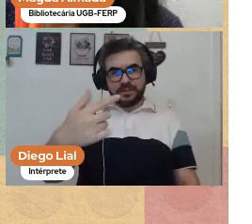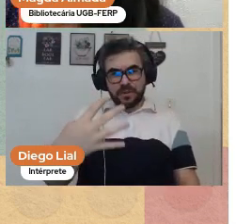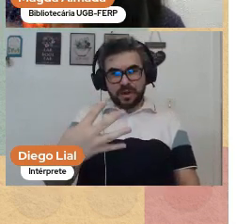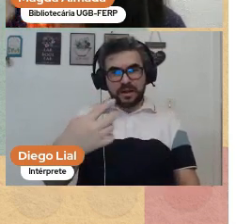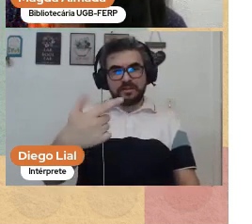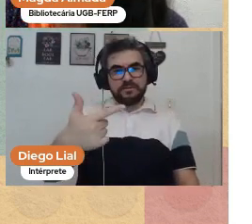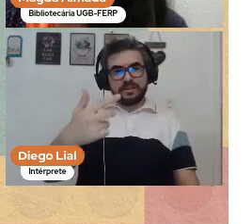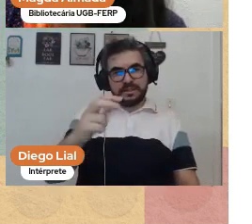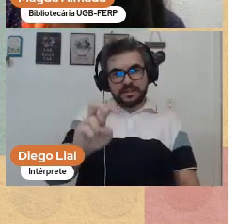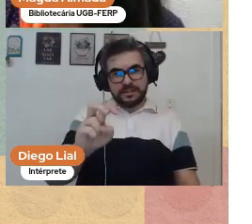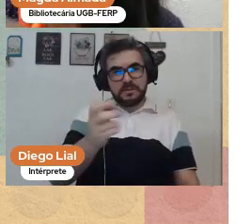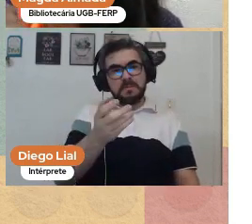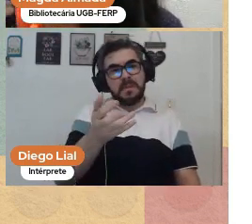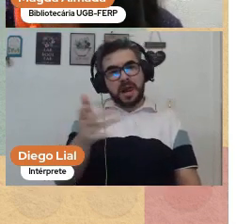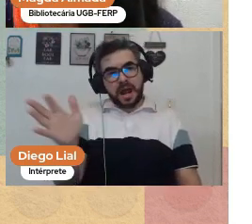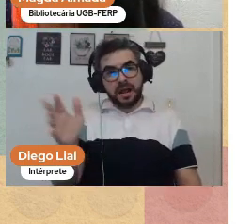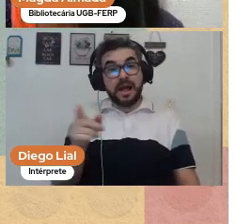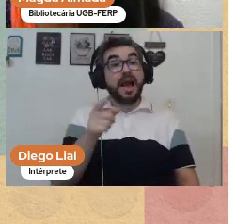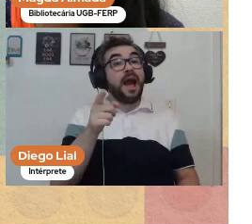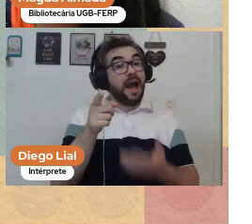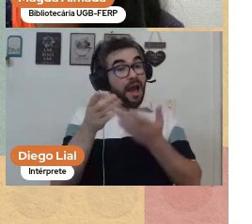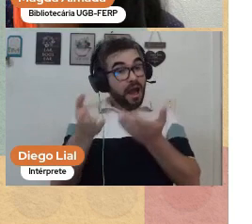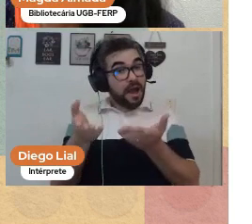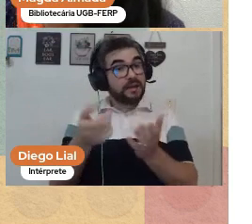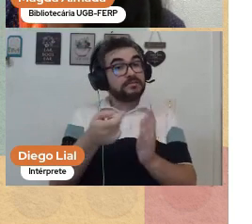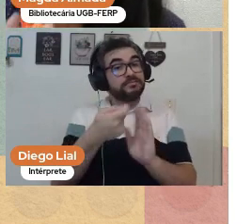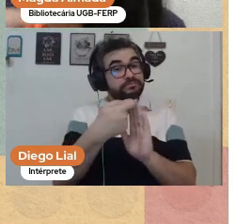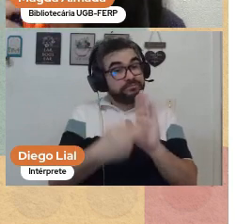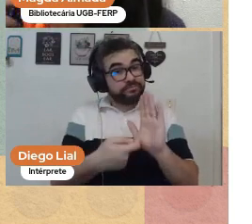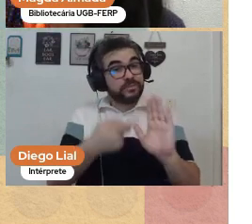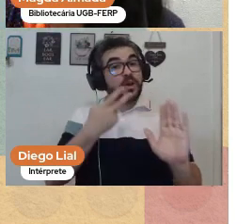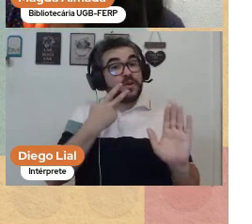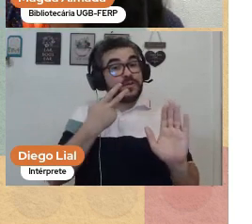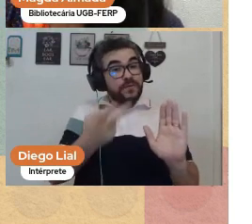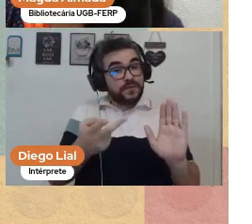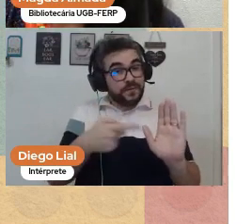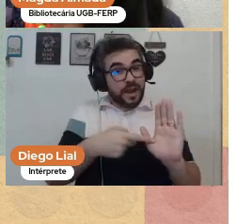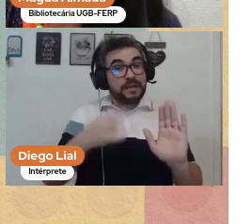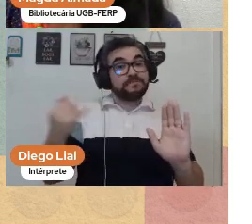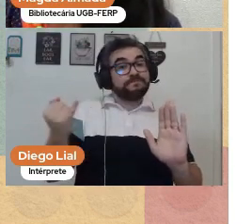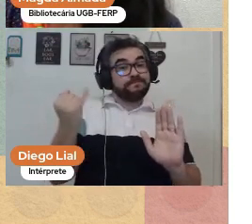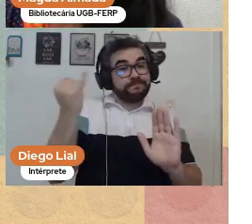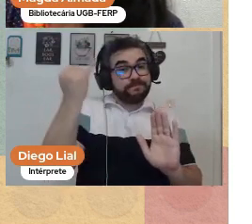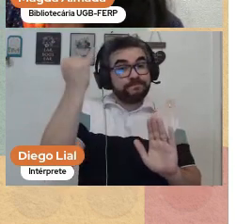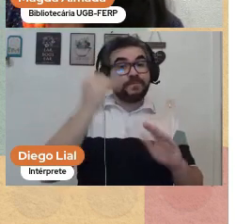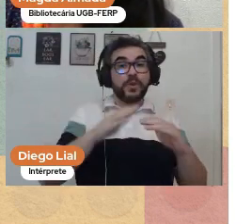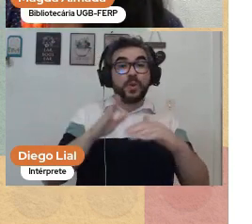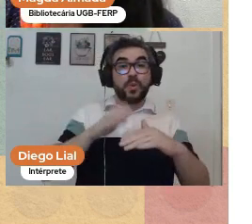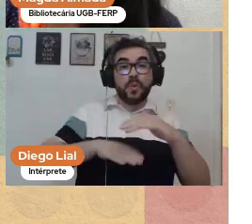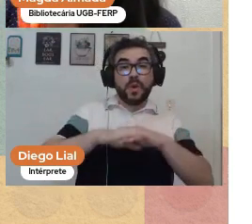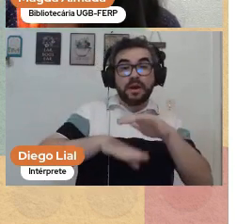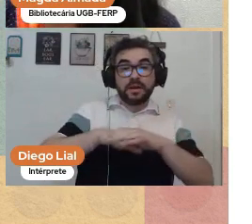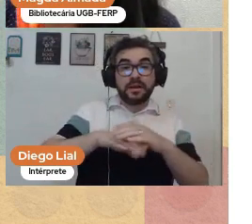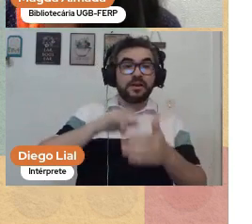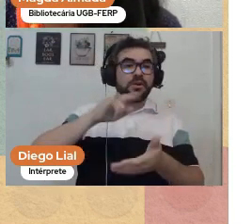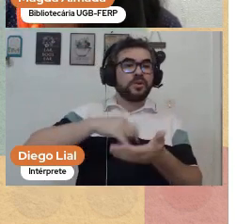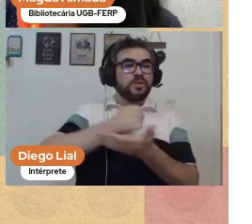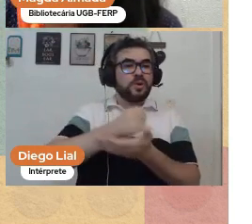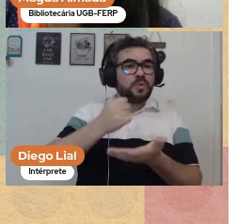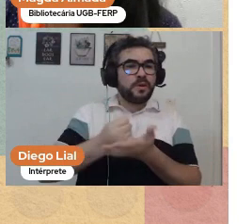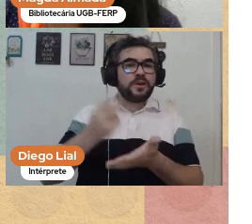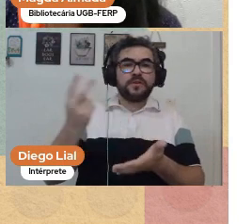documento com valor histórico, com valor nacional, com valor artístico, que teria que ter